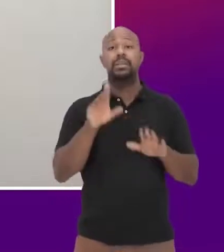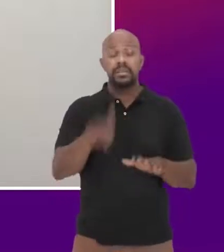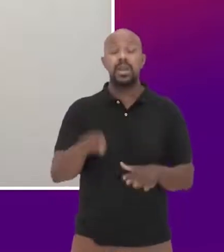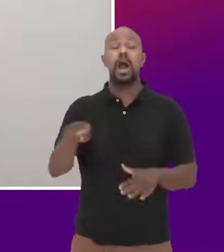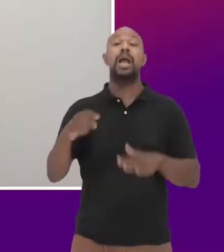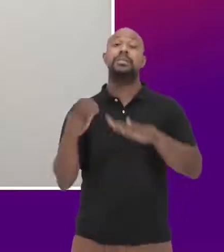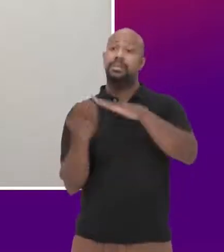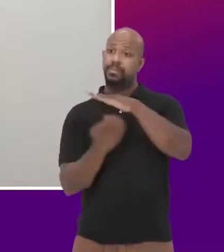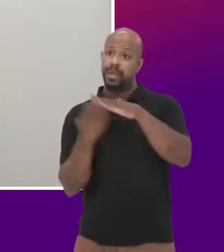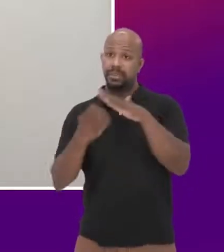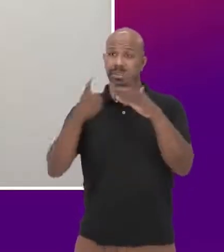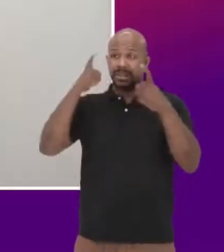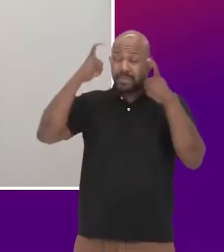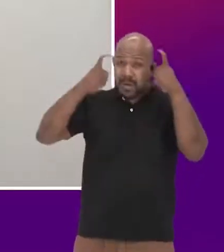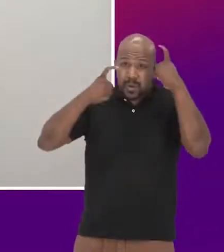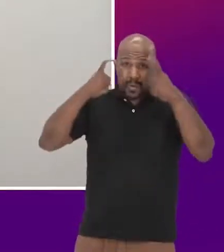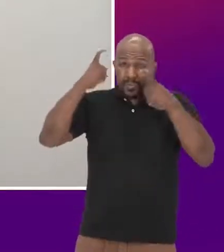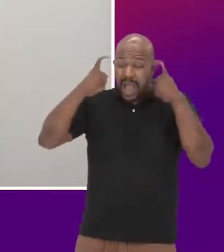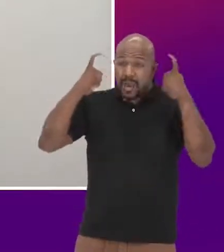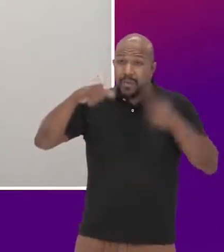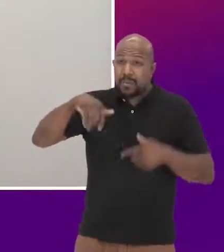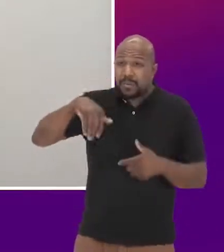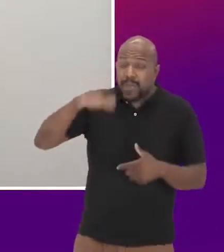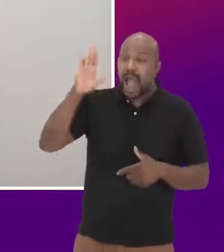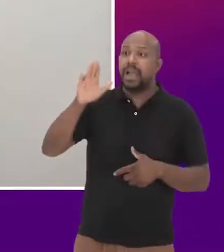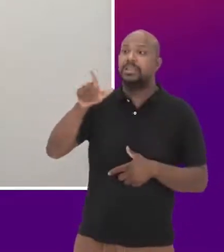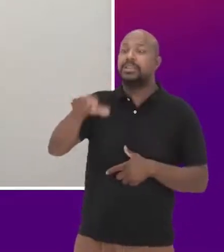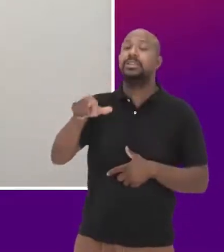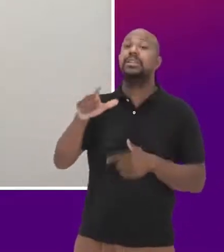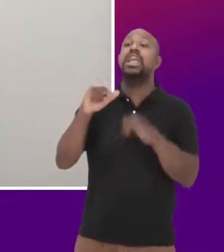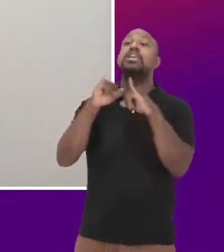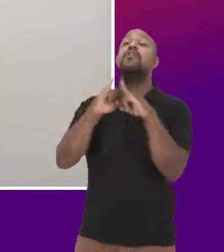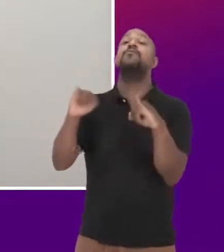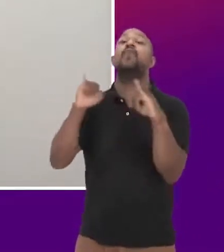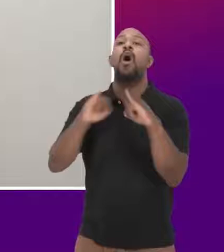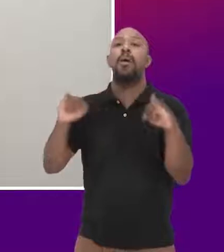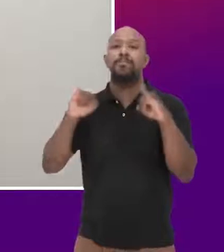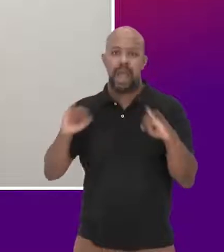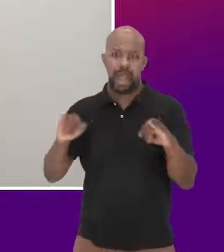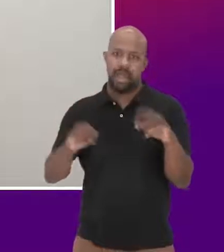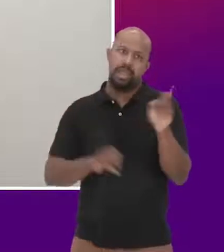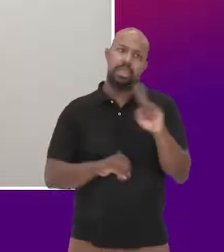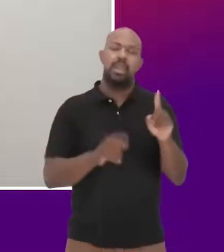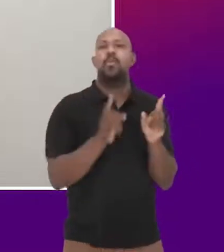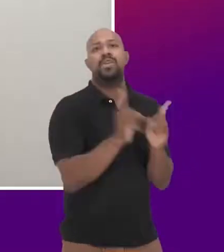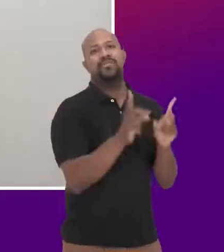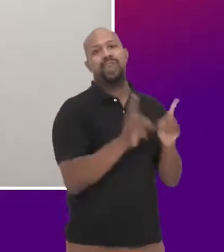são aquelas que se preocuparam mais em informar do que vender.